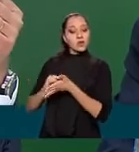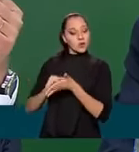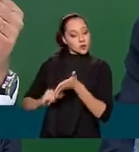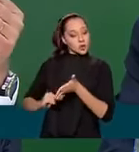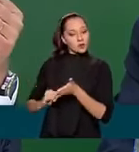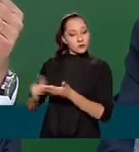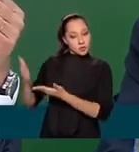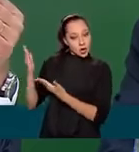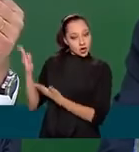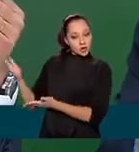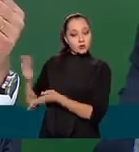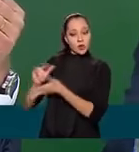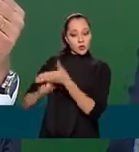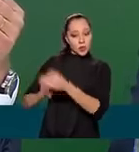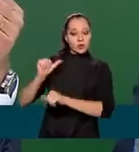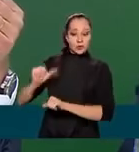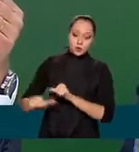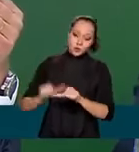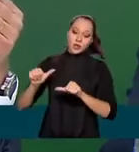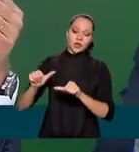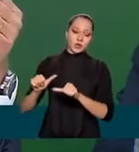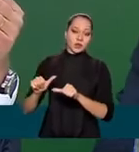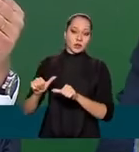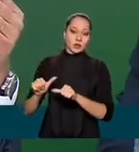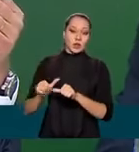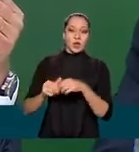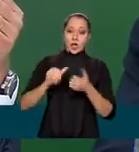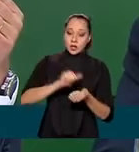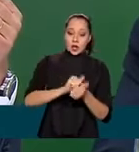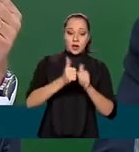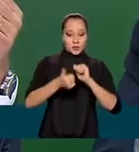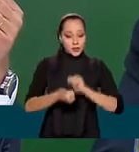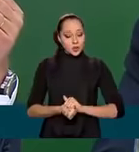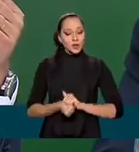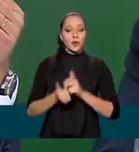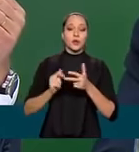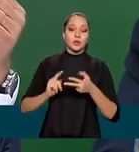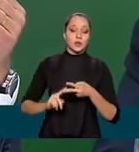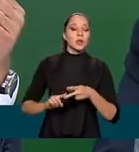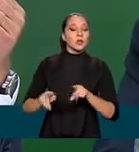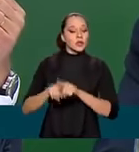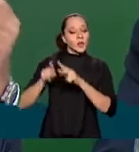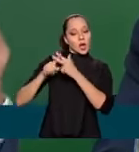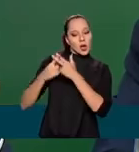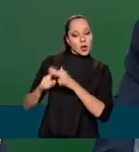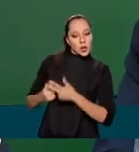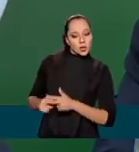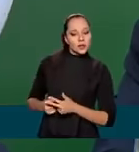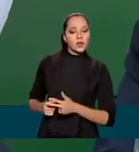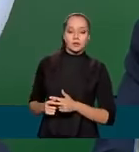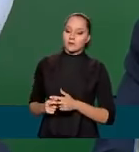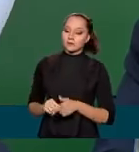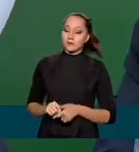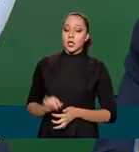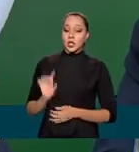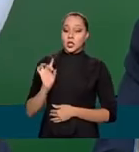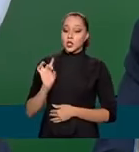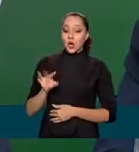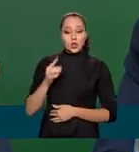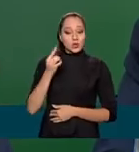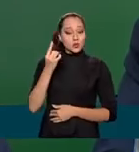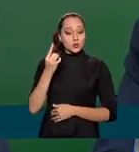documento com as modificações as adequações e a correção apenas